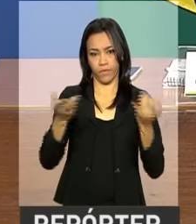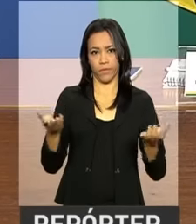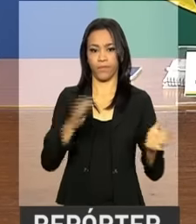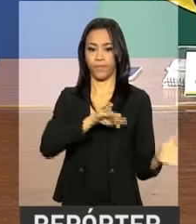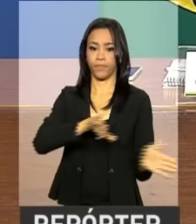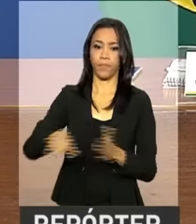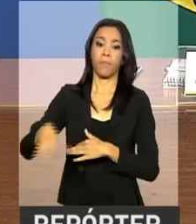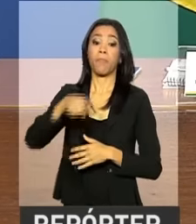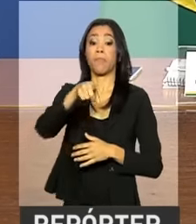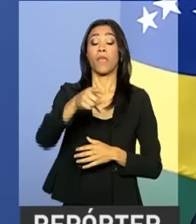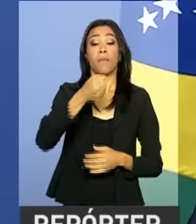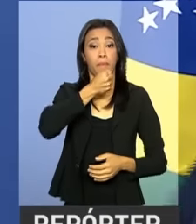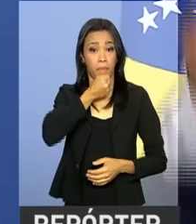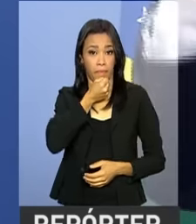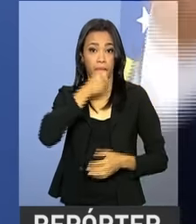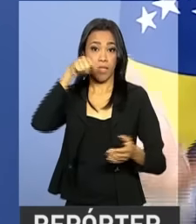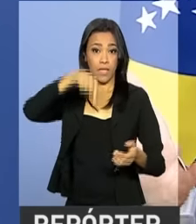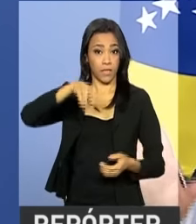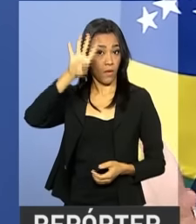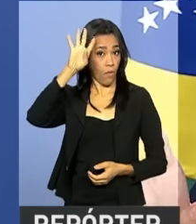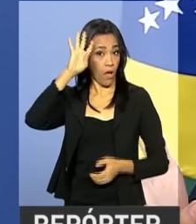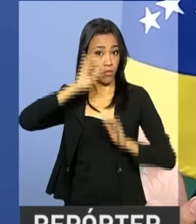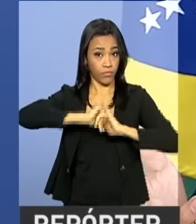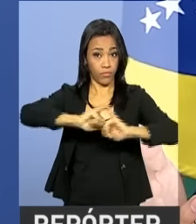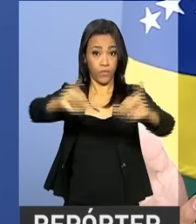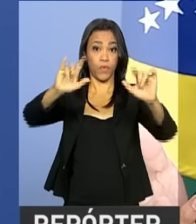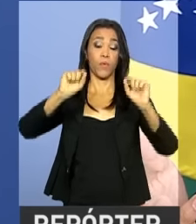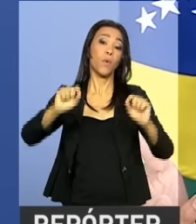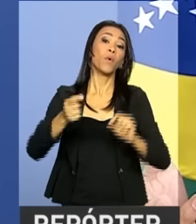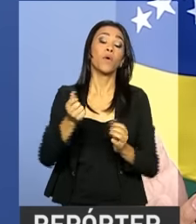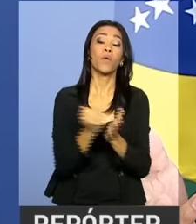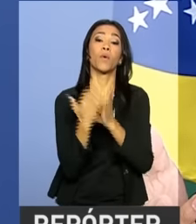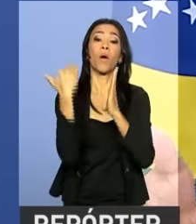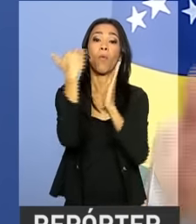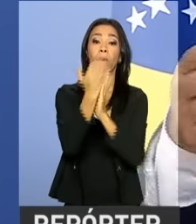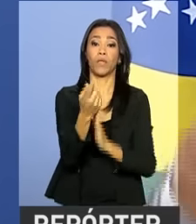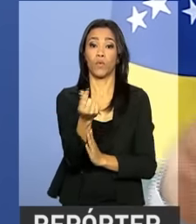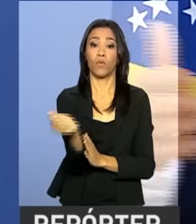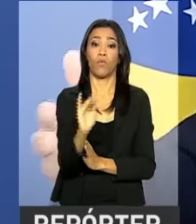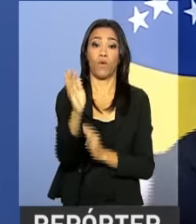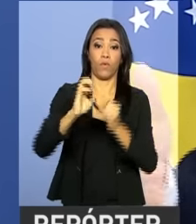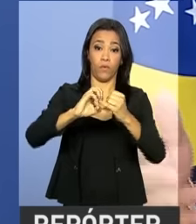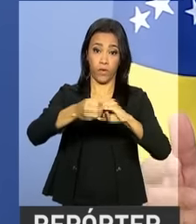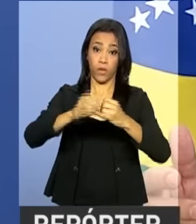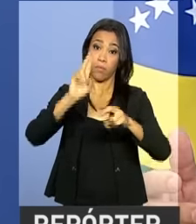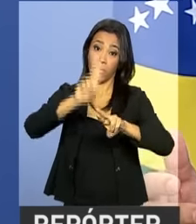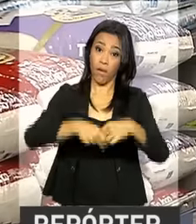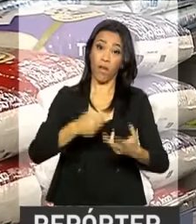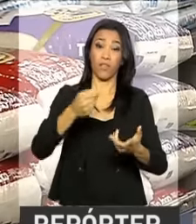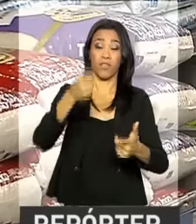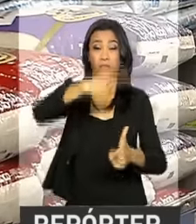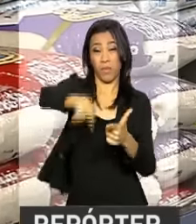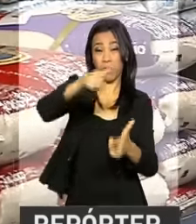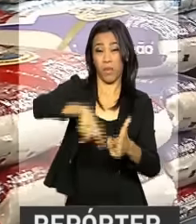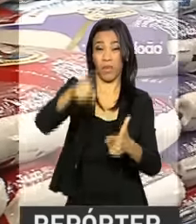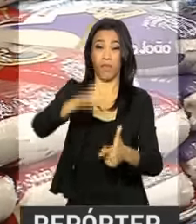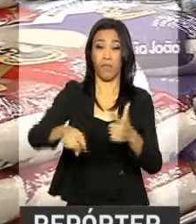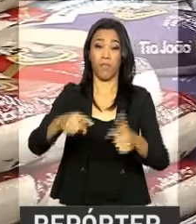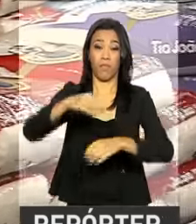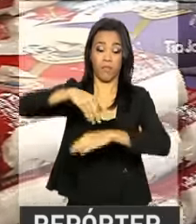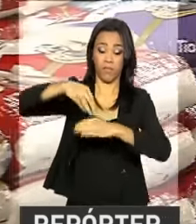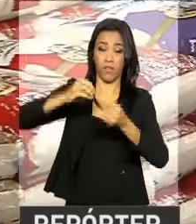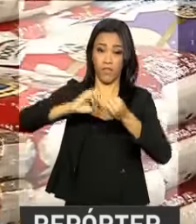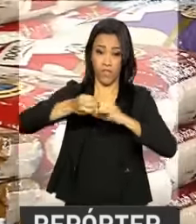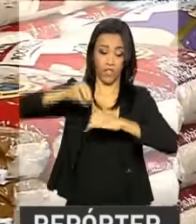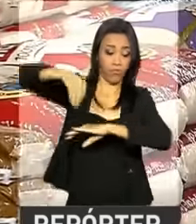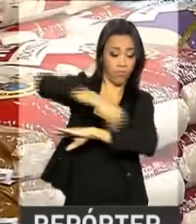nesta quarta-feira, o ministro da Agricultura disse que o aumento no preço do feijão é reflexo da perda da produção. A expectativa de colheita